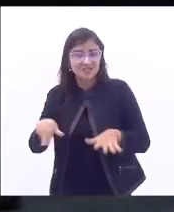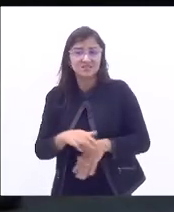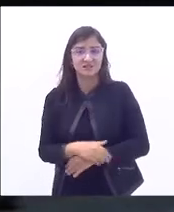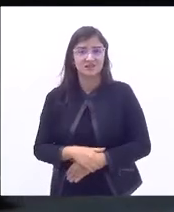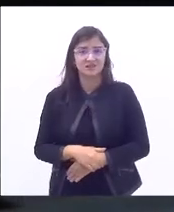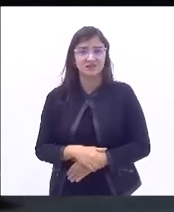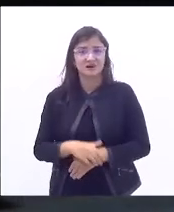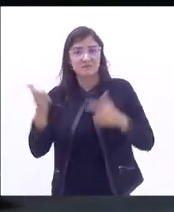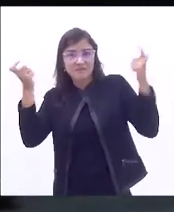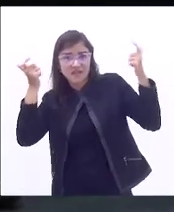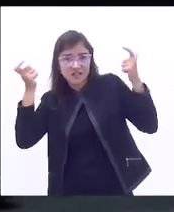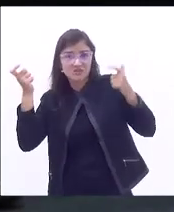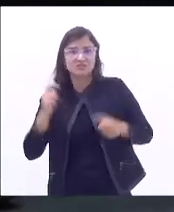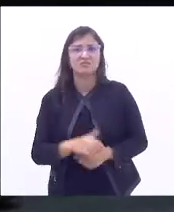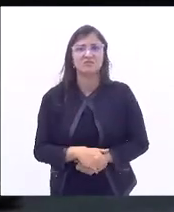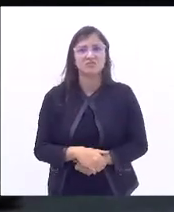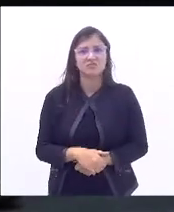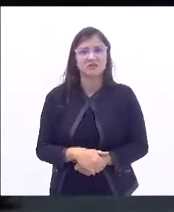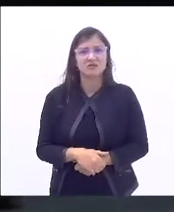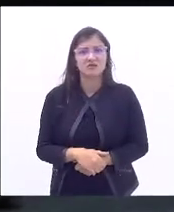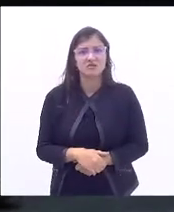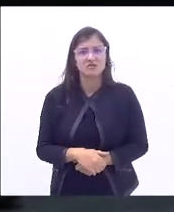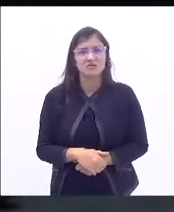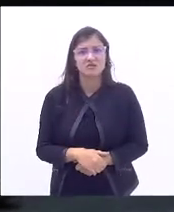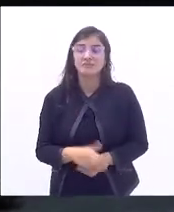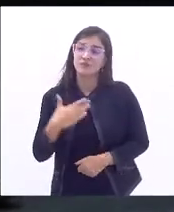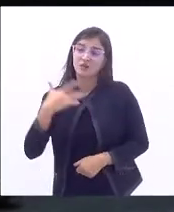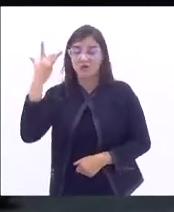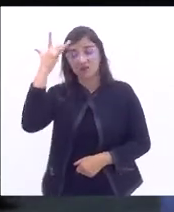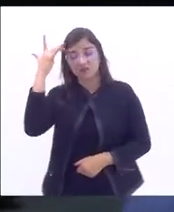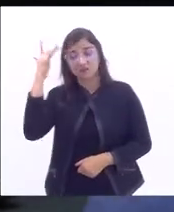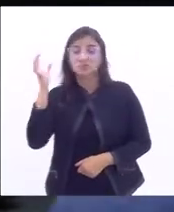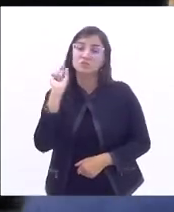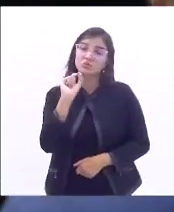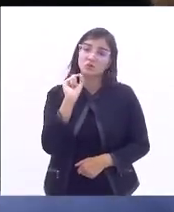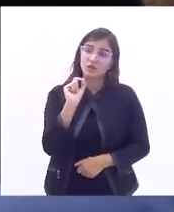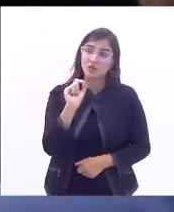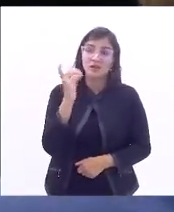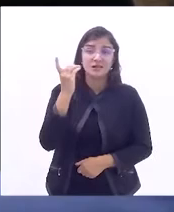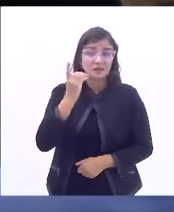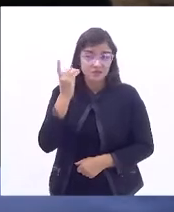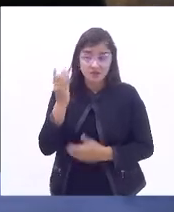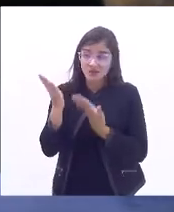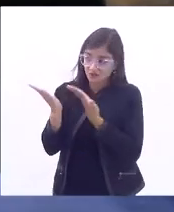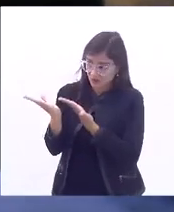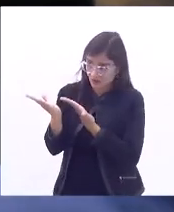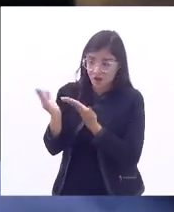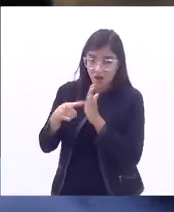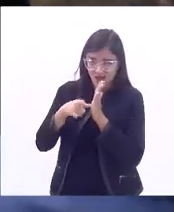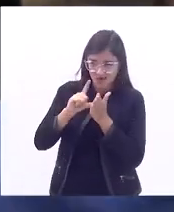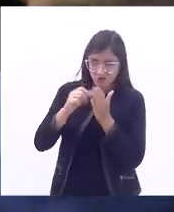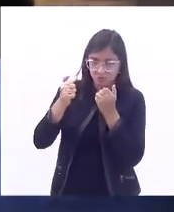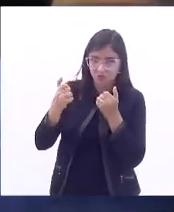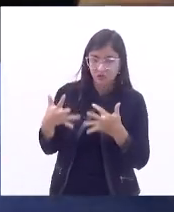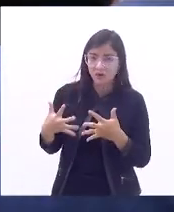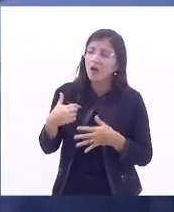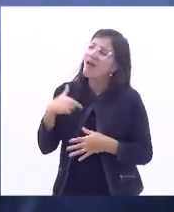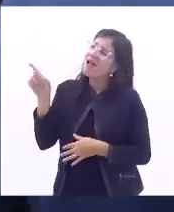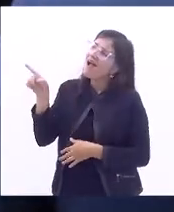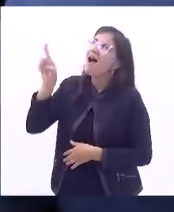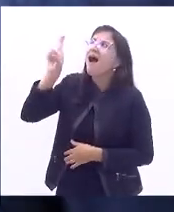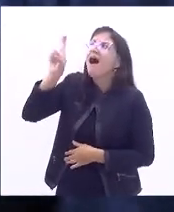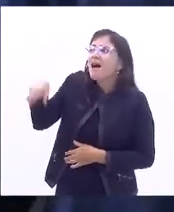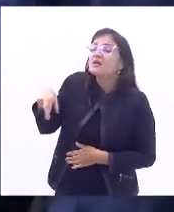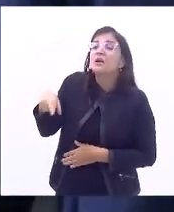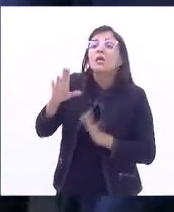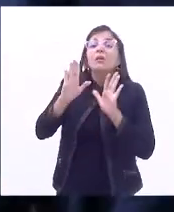Eu acho o seguinte, a deputada que terminou de falar antes de mim, ela tem toda a razão, mas o que o país tem que